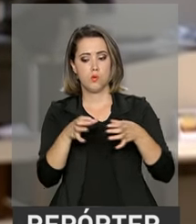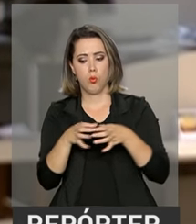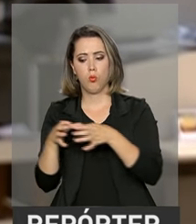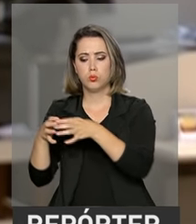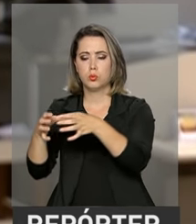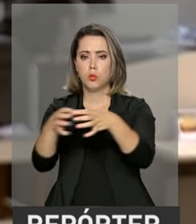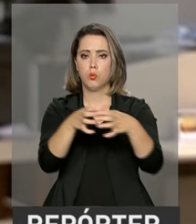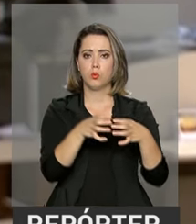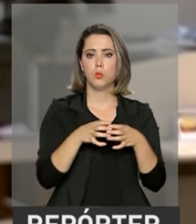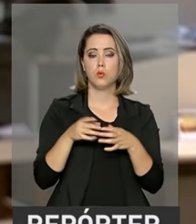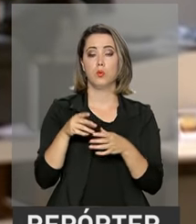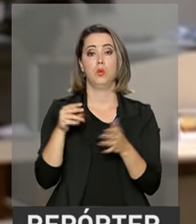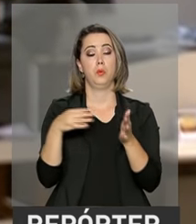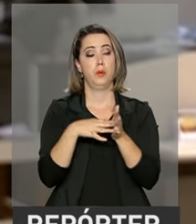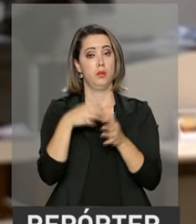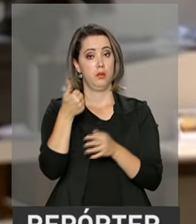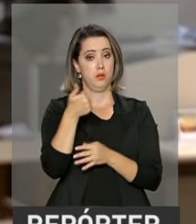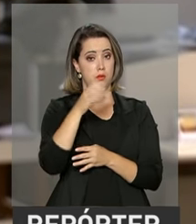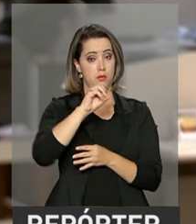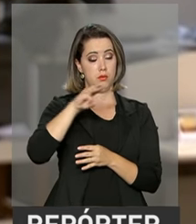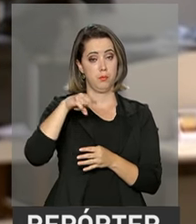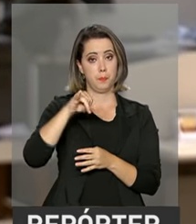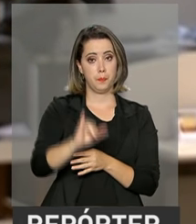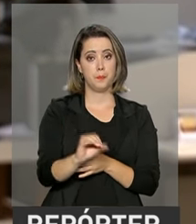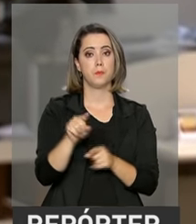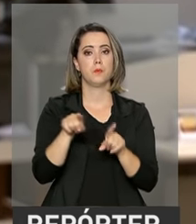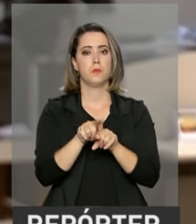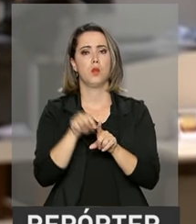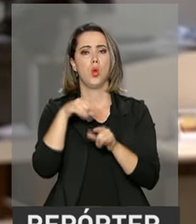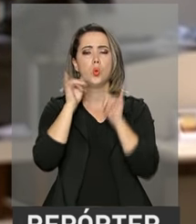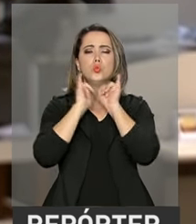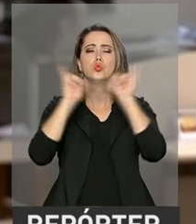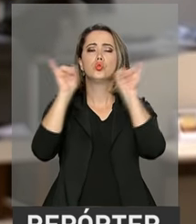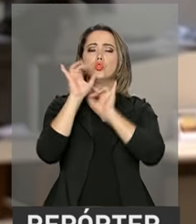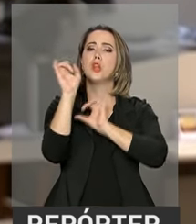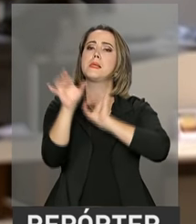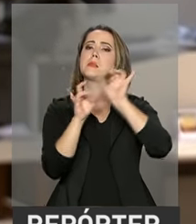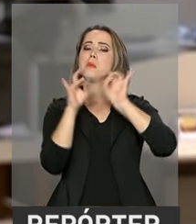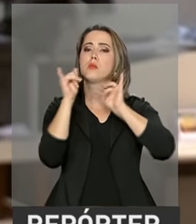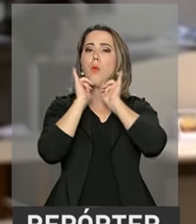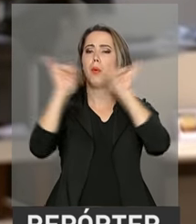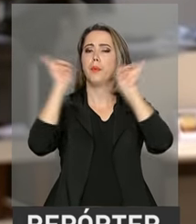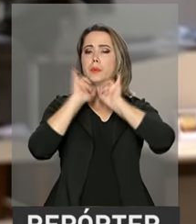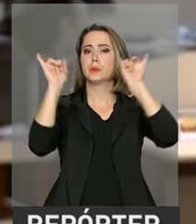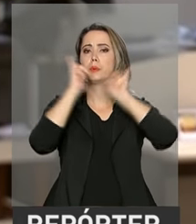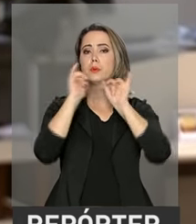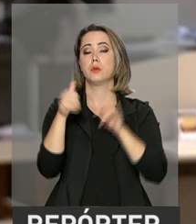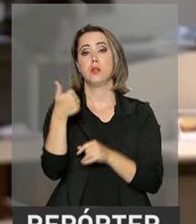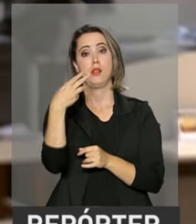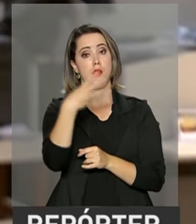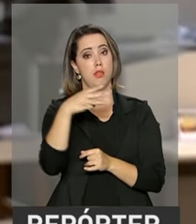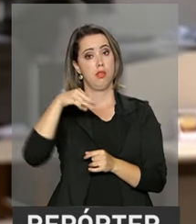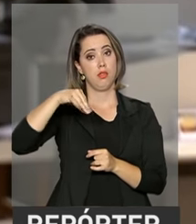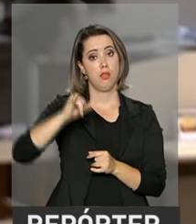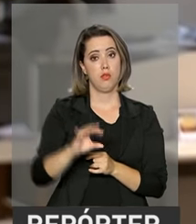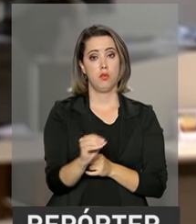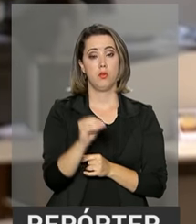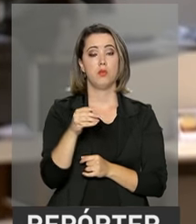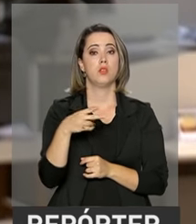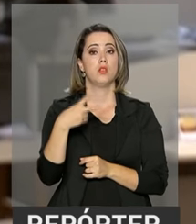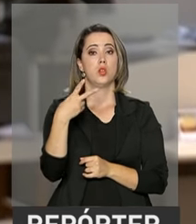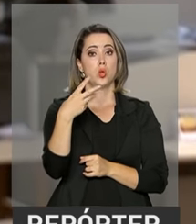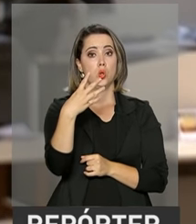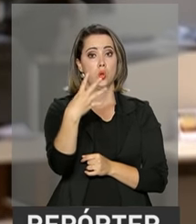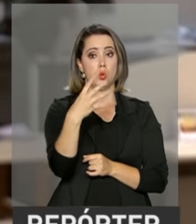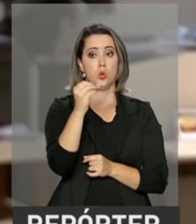dia 19 de maio no dia de mobilização nacional marcado para o dia 13 de maio 240 mil pessoas vão